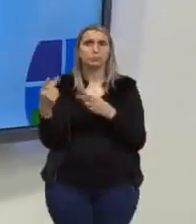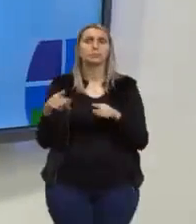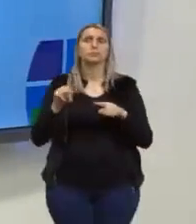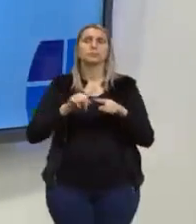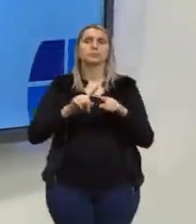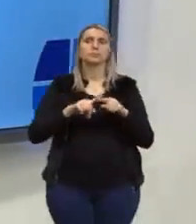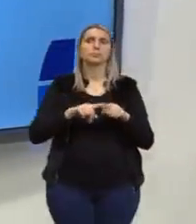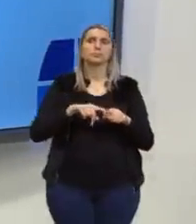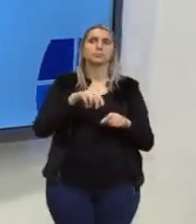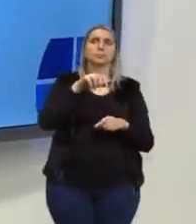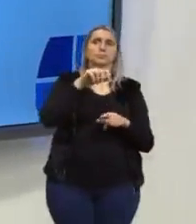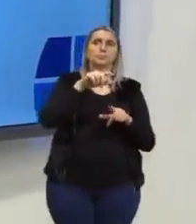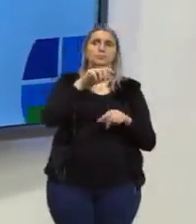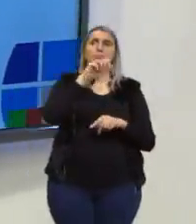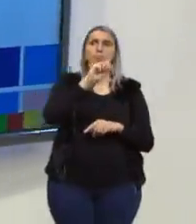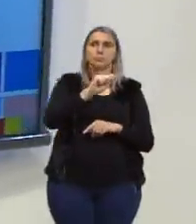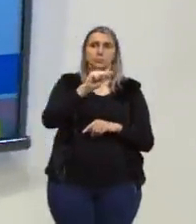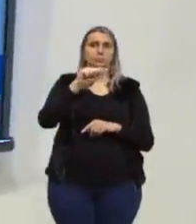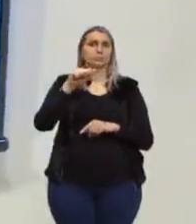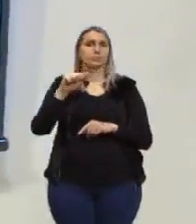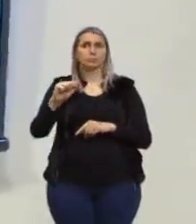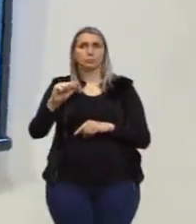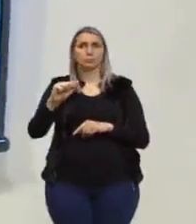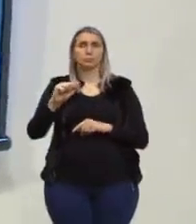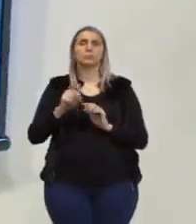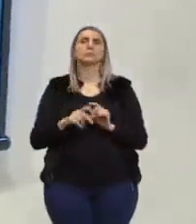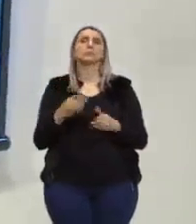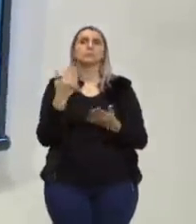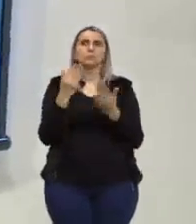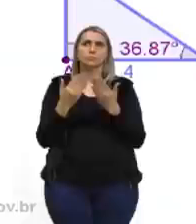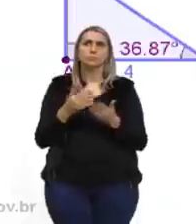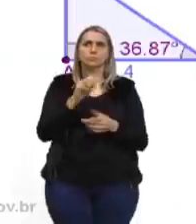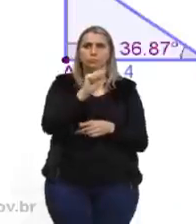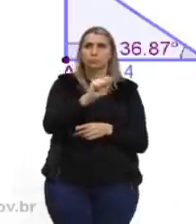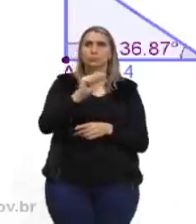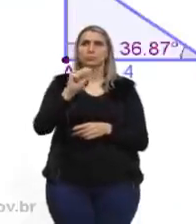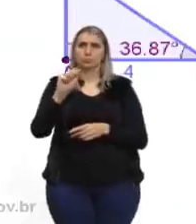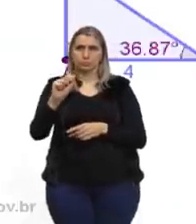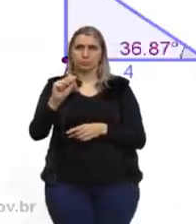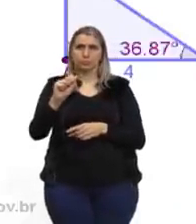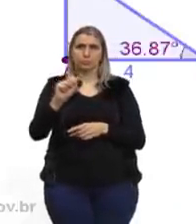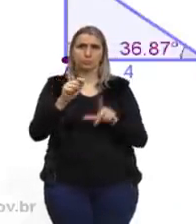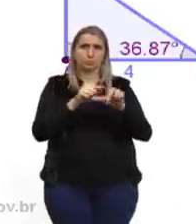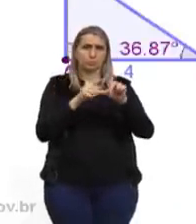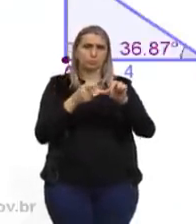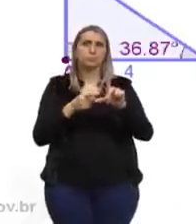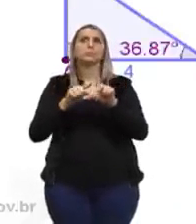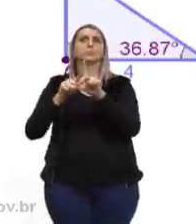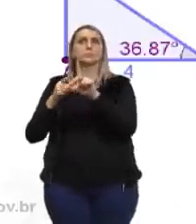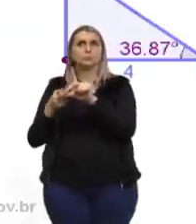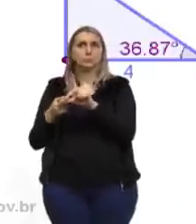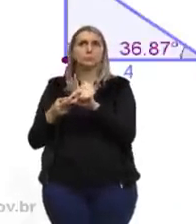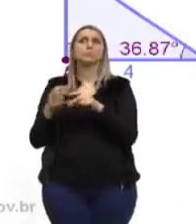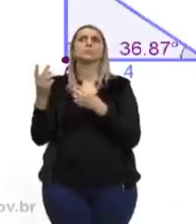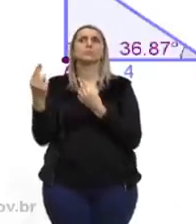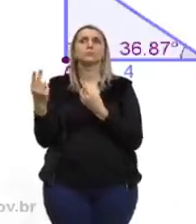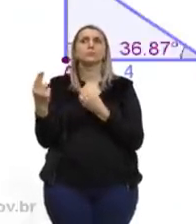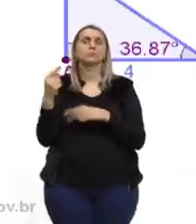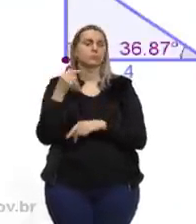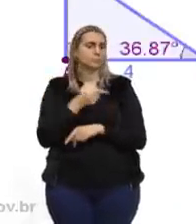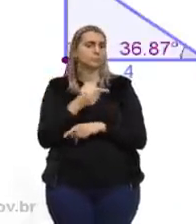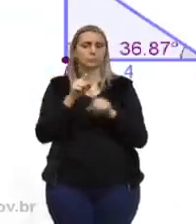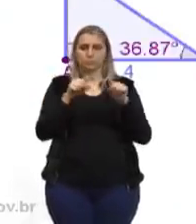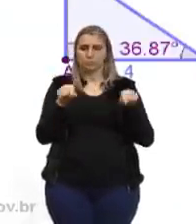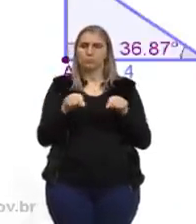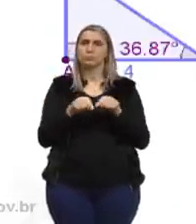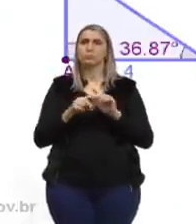caso ângulo-ângulo. Exatamente, foi o que nós analisamos. Ângulo-ângulo, é isso que me dá o caso de semelhança desses